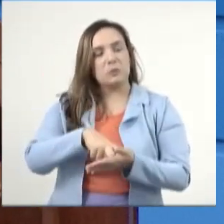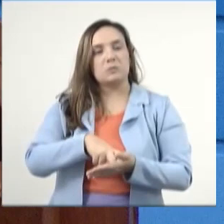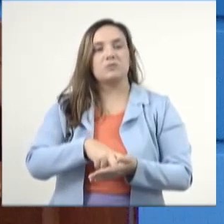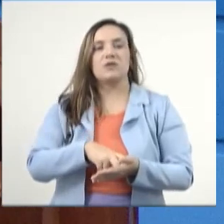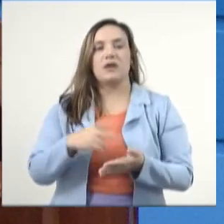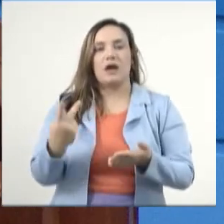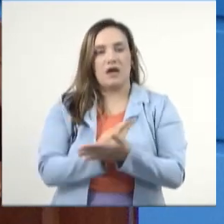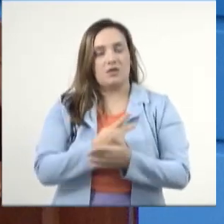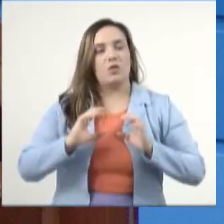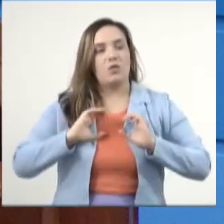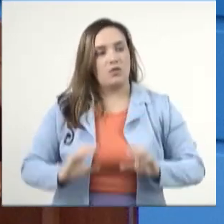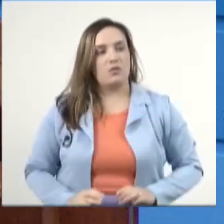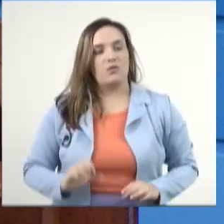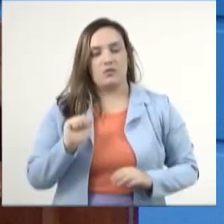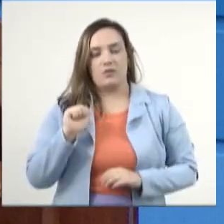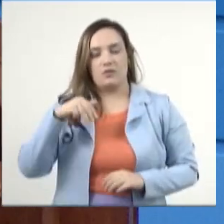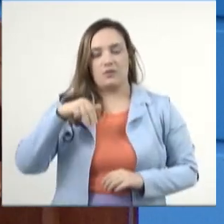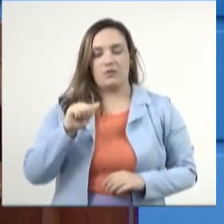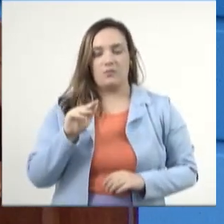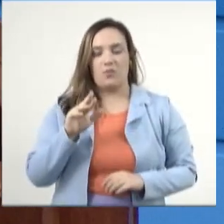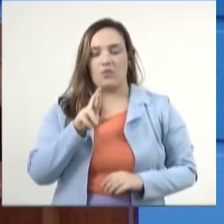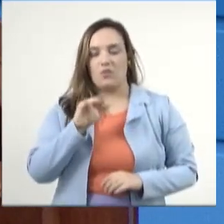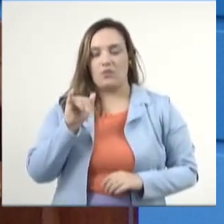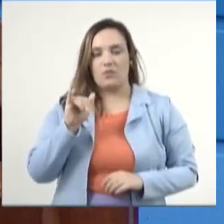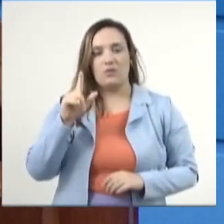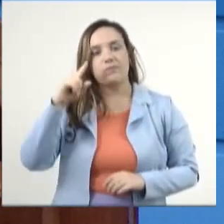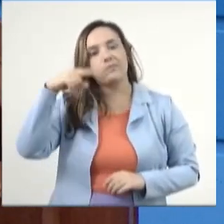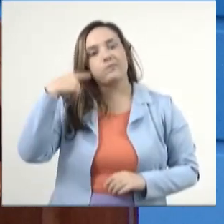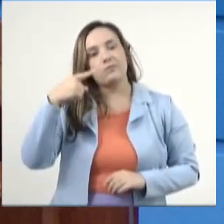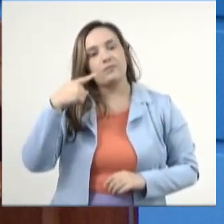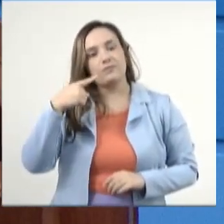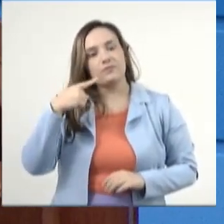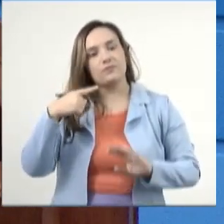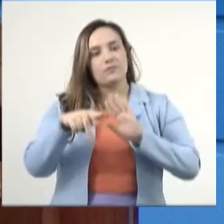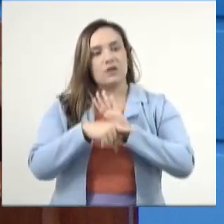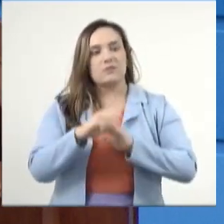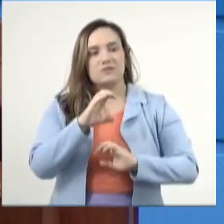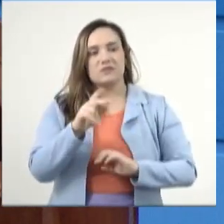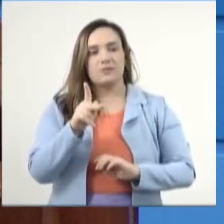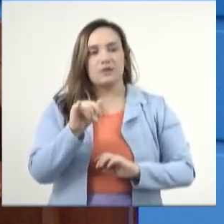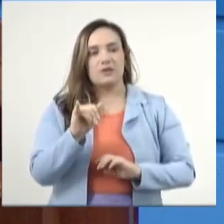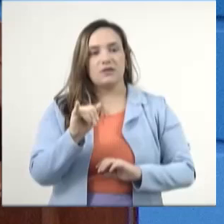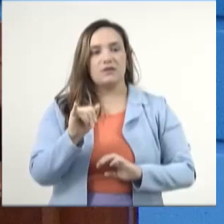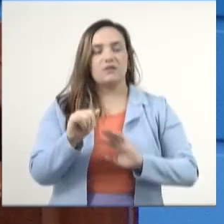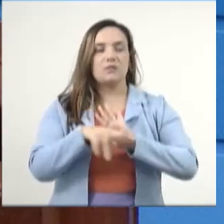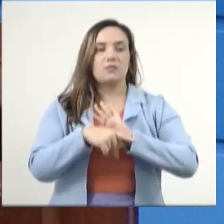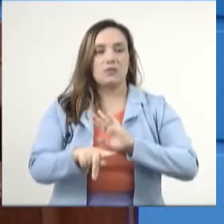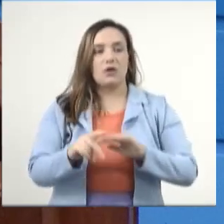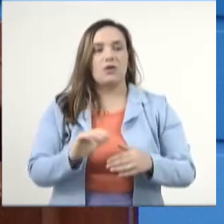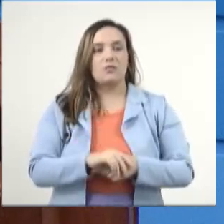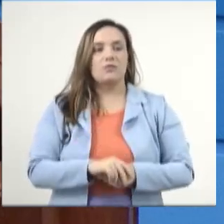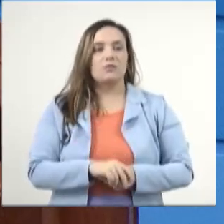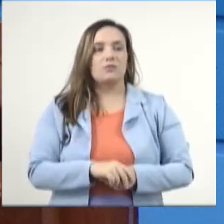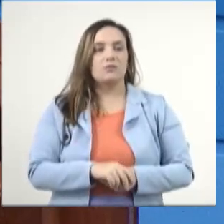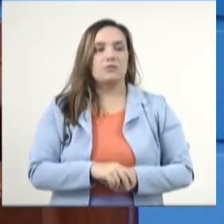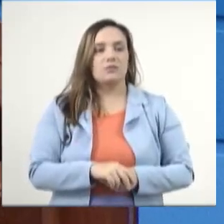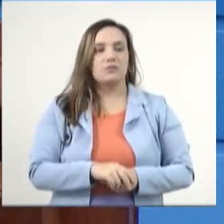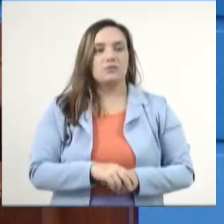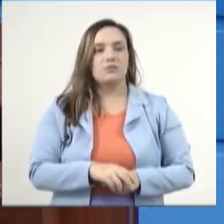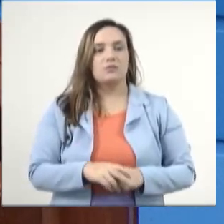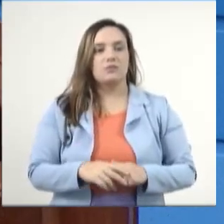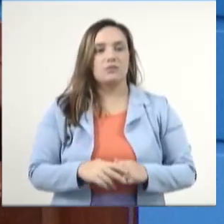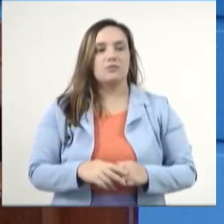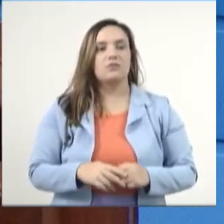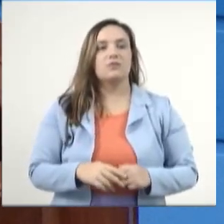disciplinares. Amaury Feres Saad, advogado citado na CPI dos atos golpistas, como